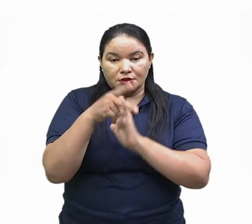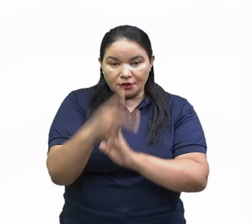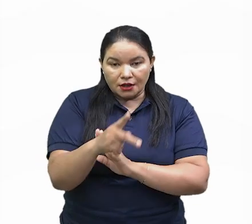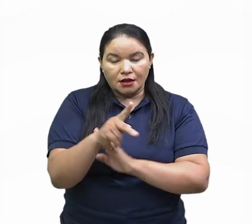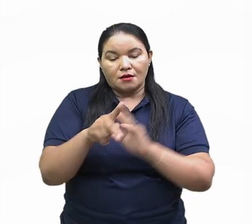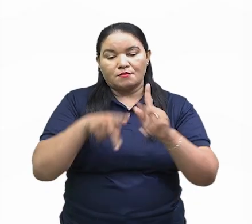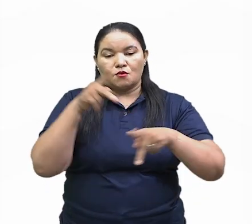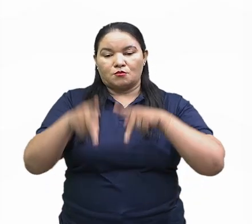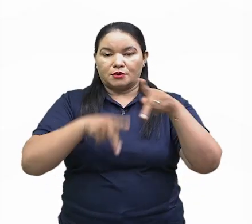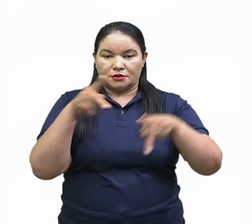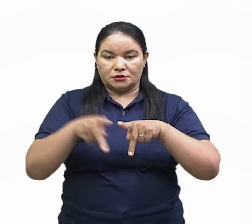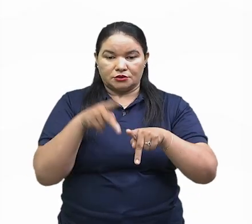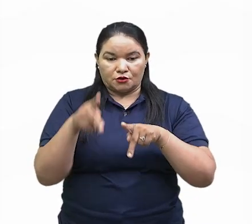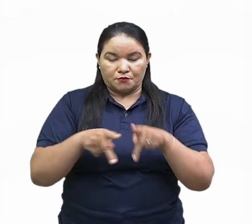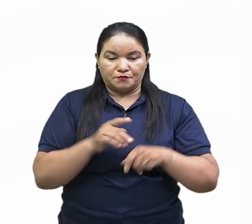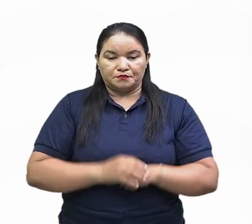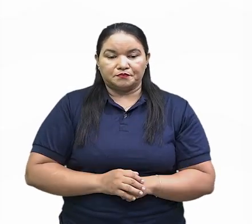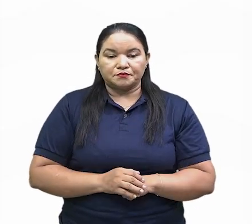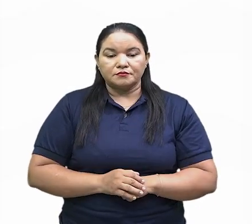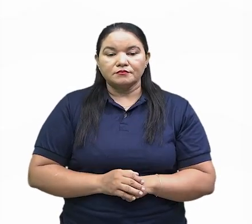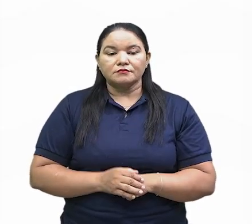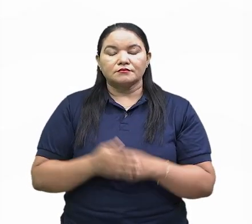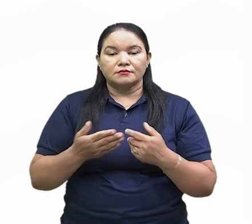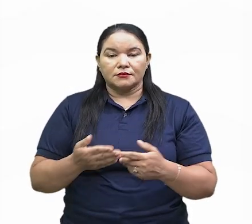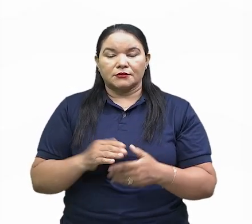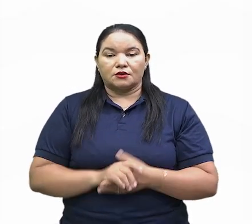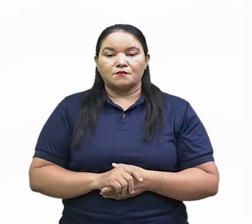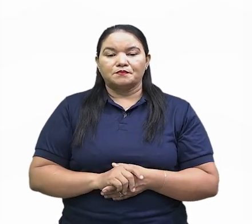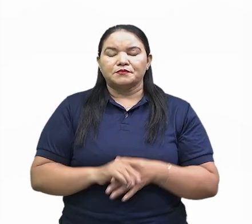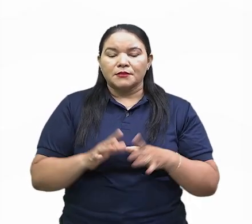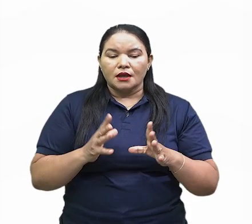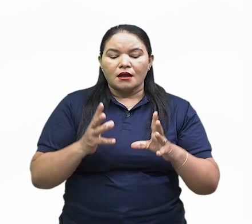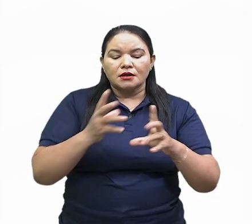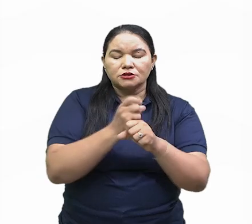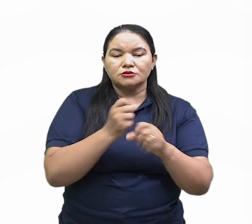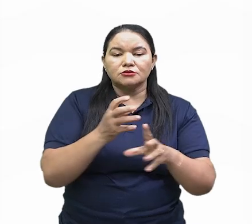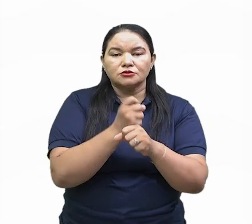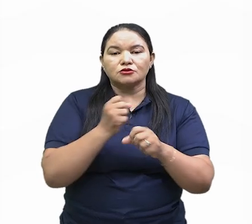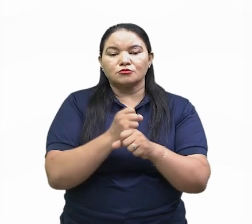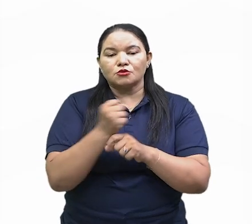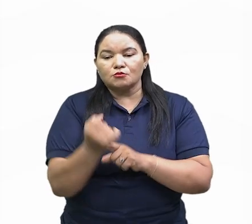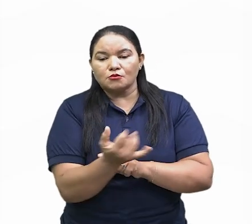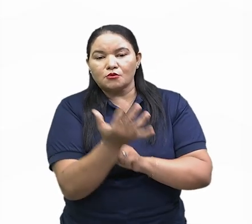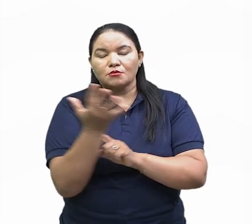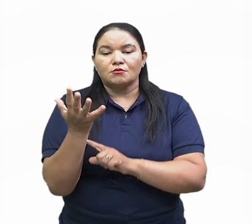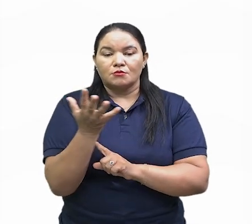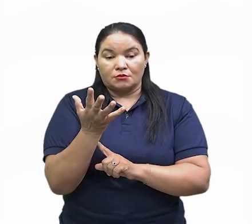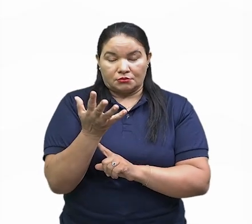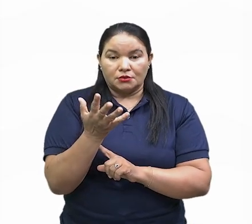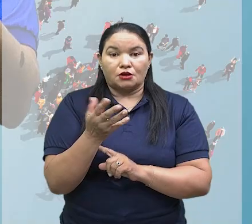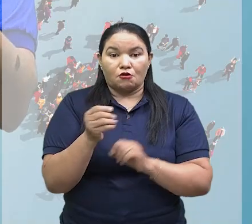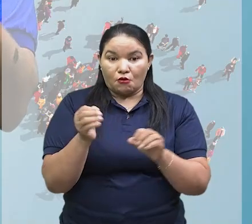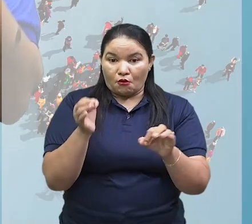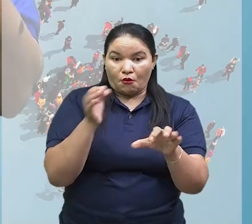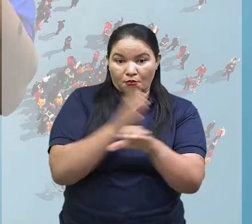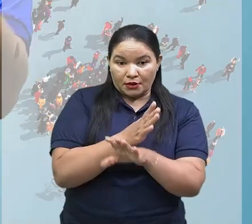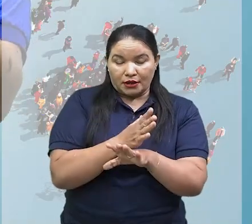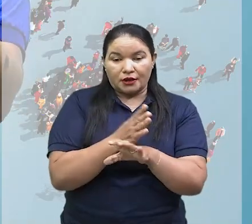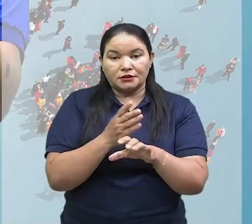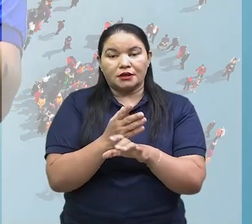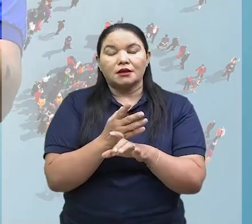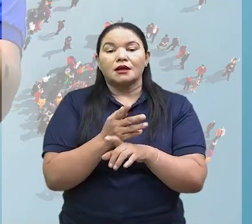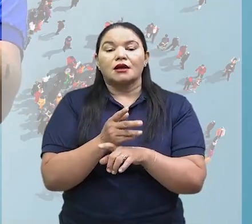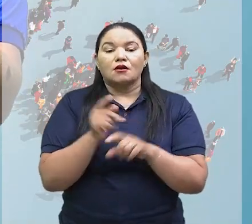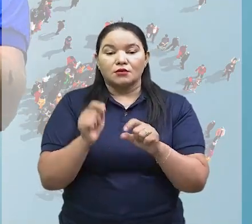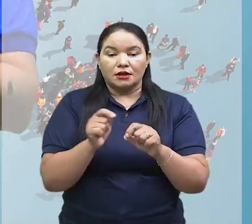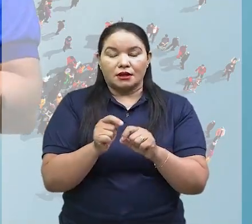população. Então, o recenseamento vai estar ligado, tá? A essa contagem completa, que é um pouco mais